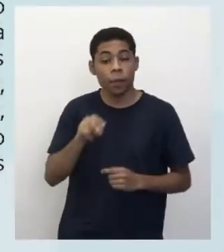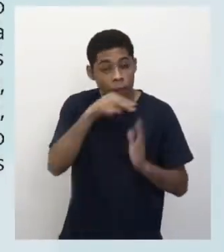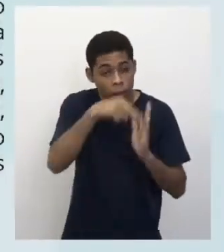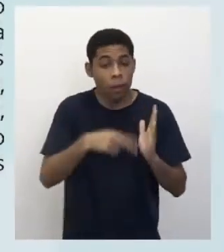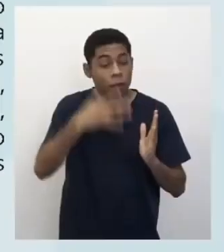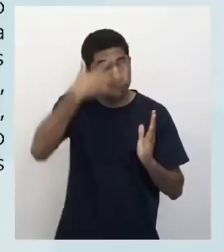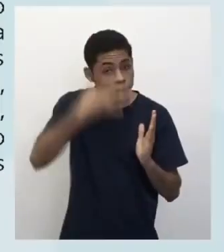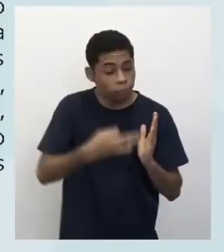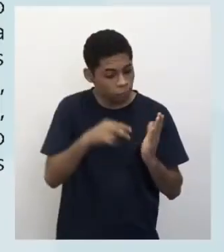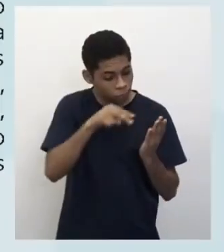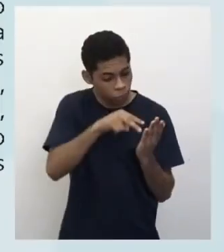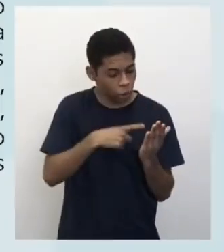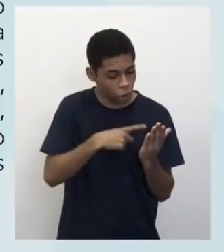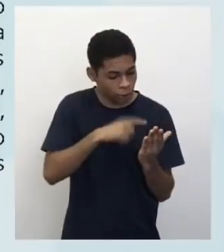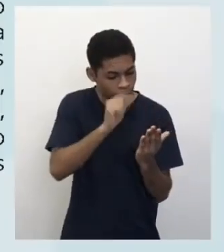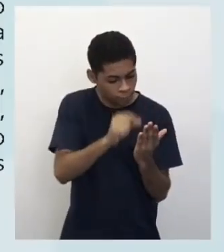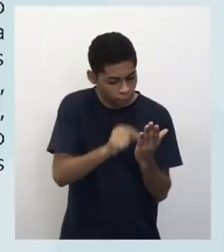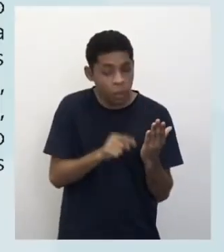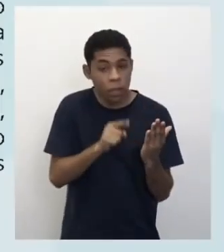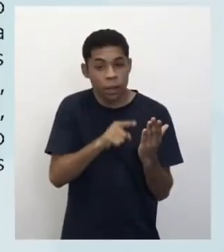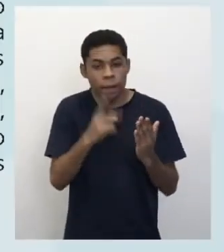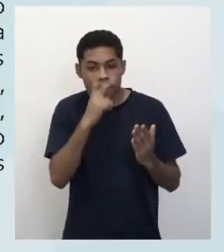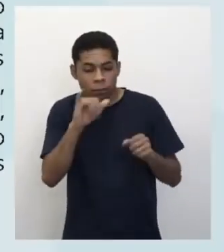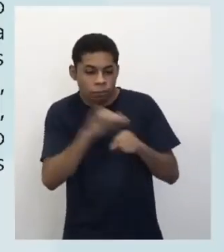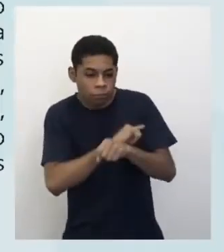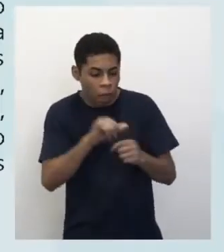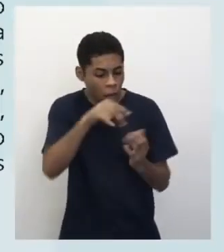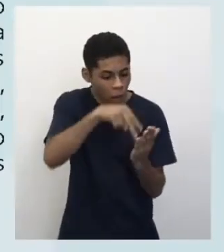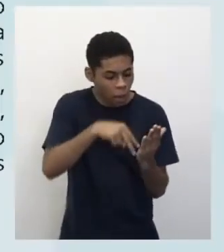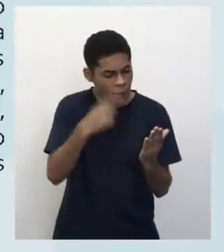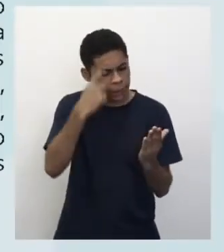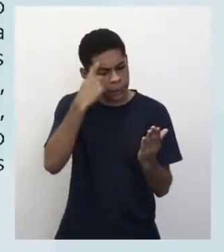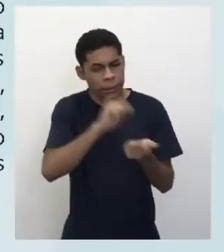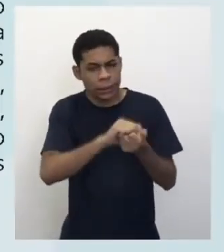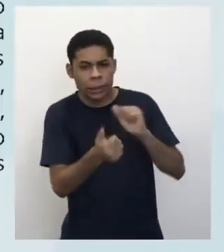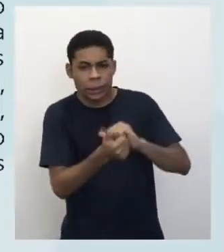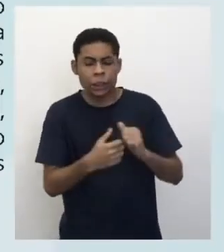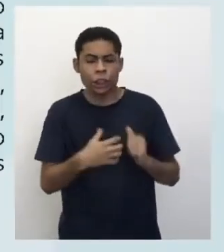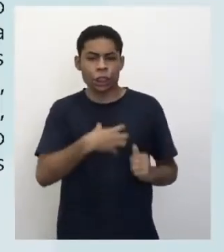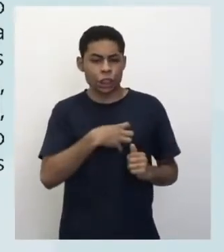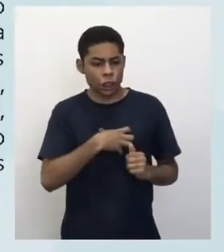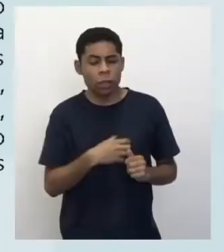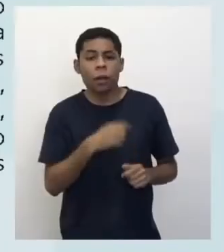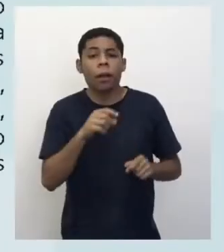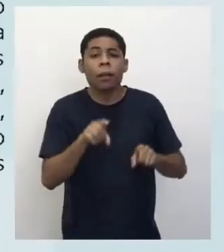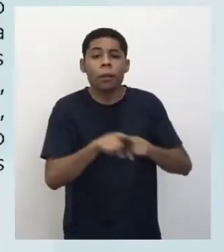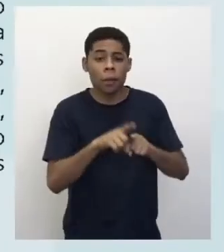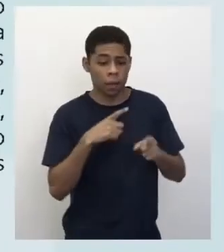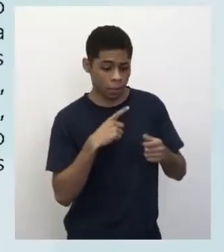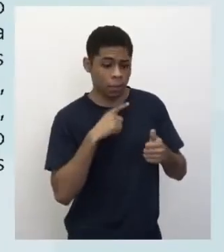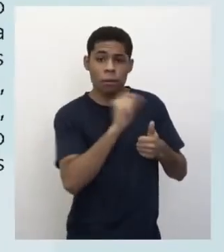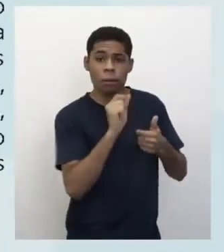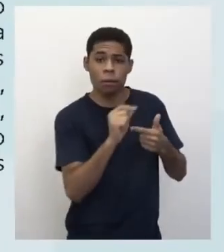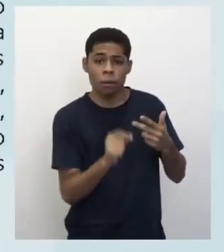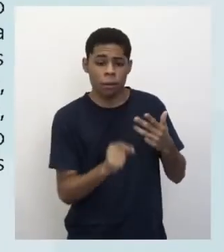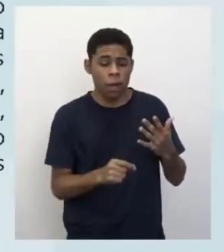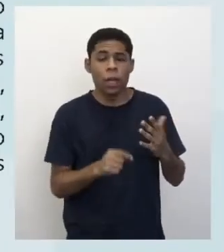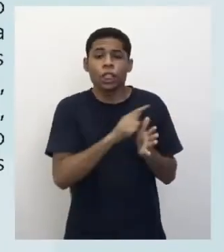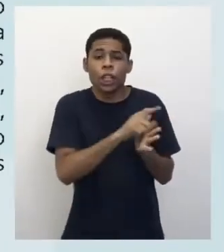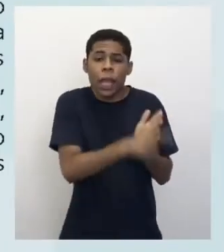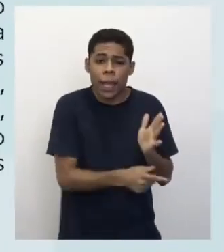selecionando procedimentos e estratégias de leitura adequados a diferentes objetivos e levando em conta características dos gêneros e